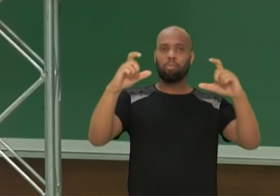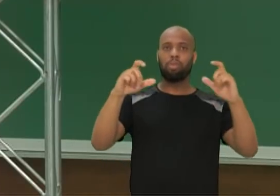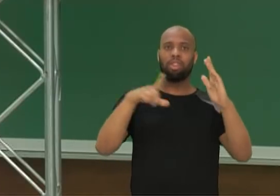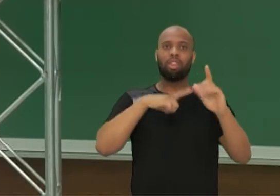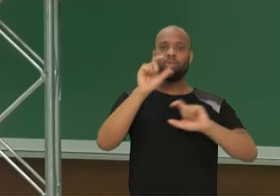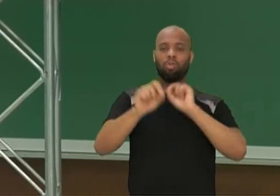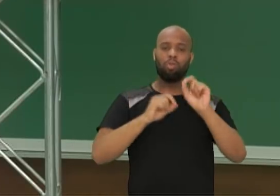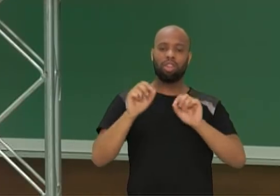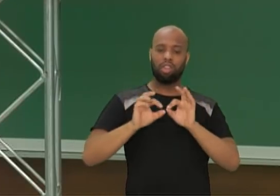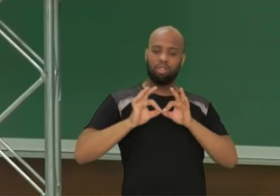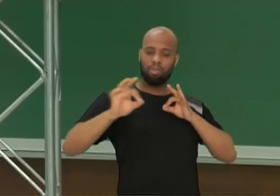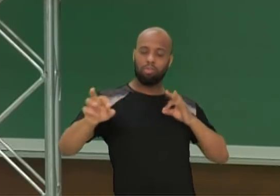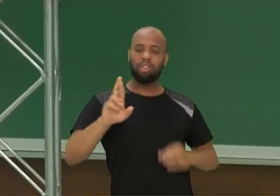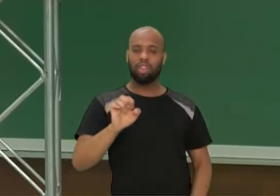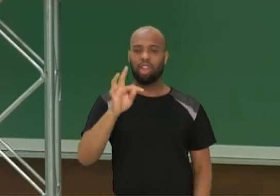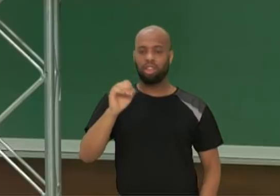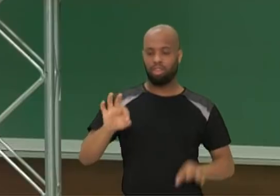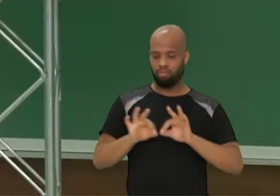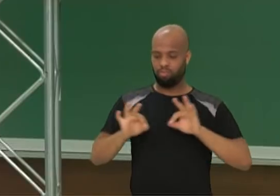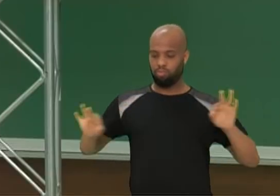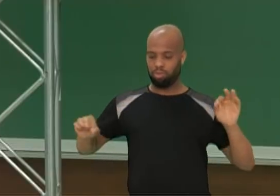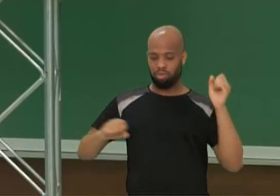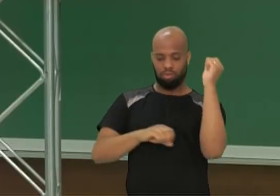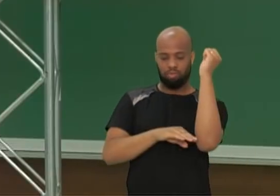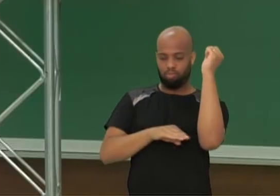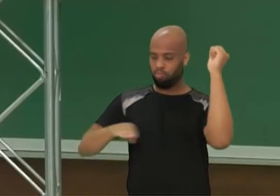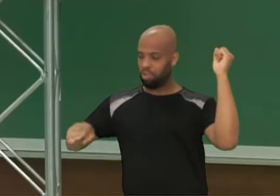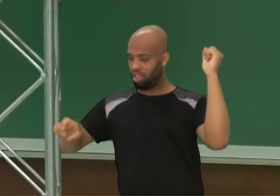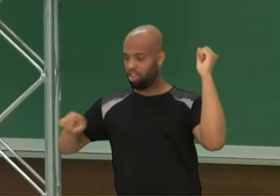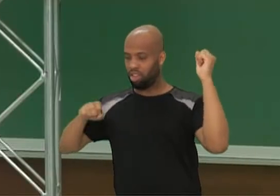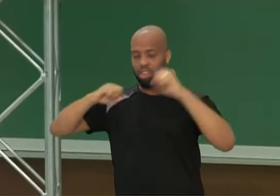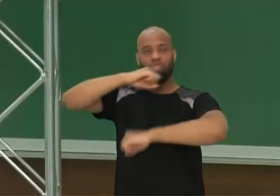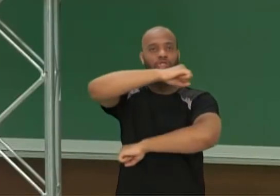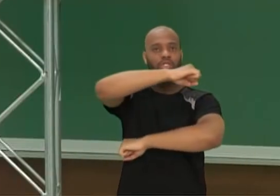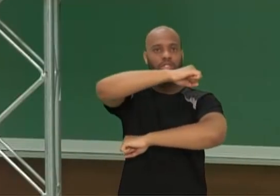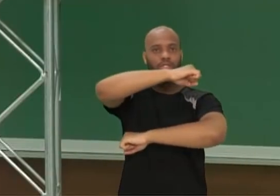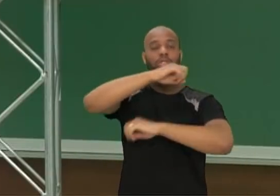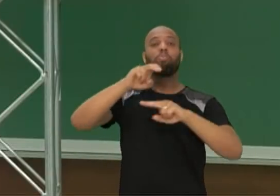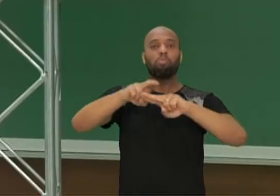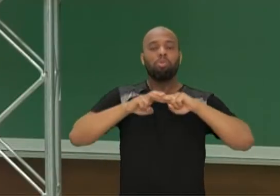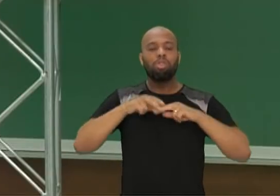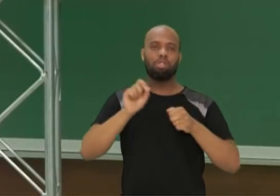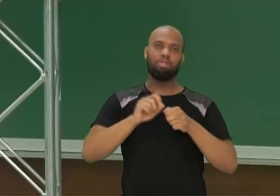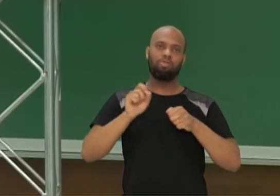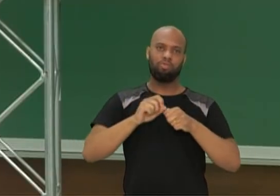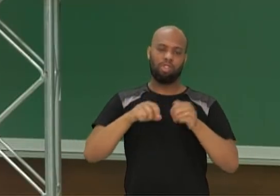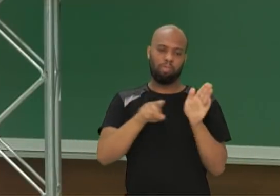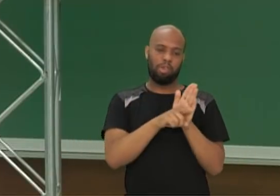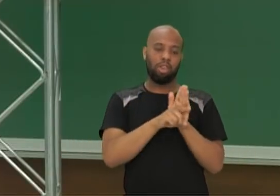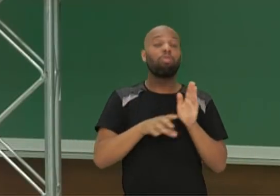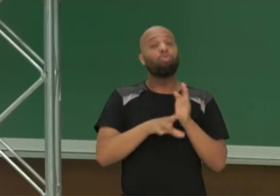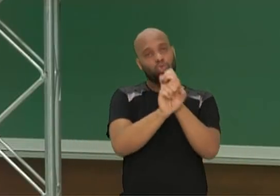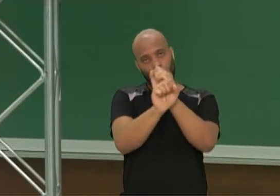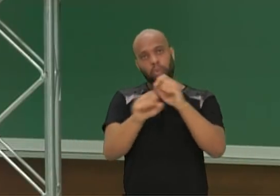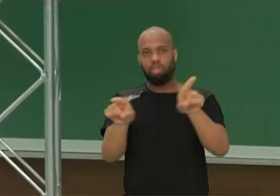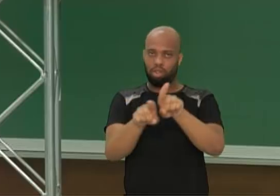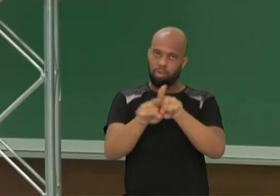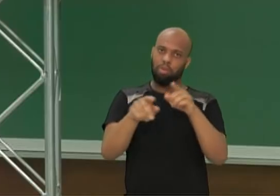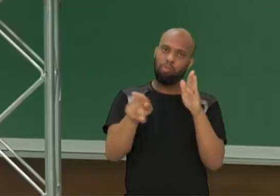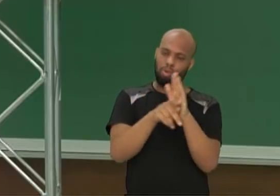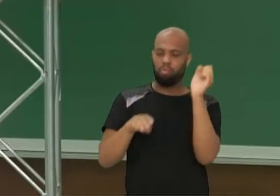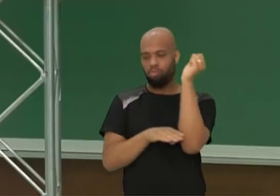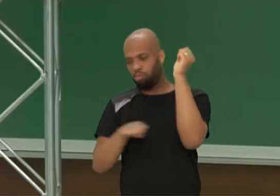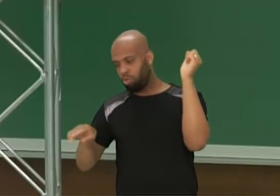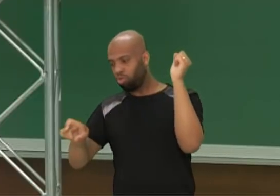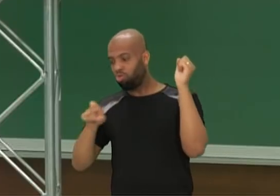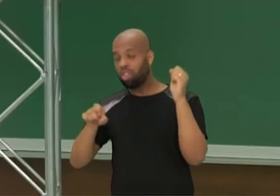tem a reta paralela ao eixo x. Então, por isso que eu vou subtrair do x e somar do x. Se fosse ao